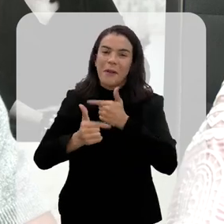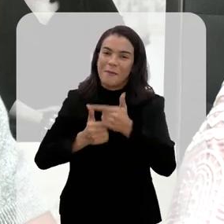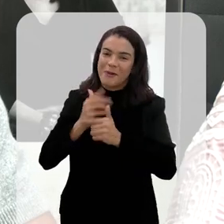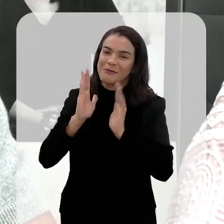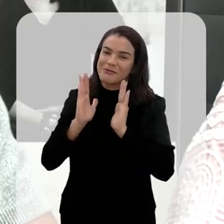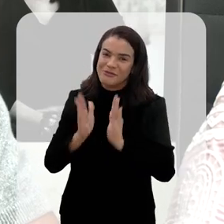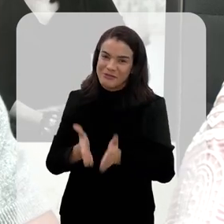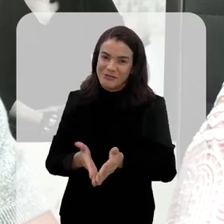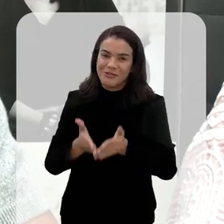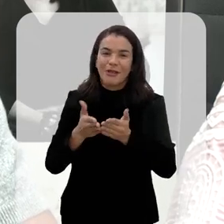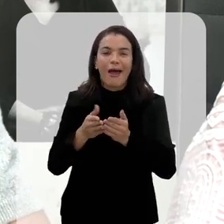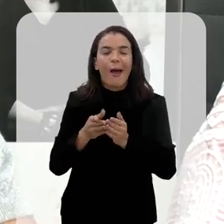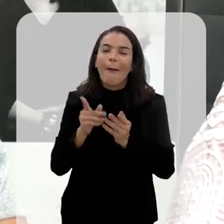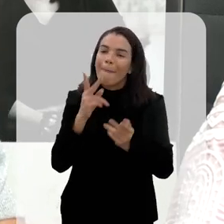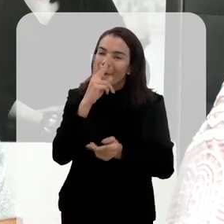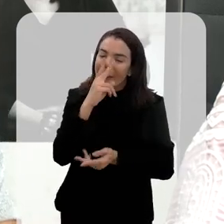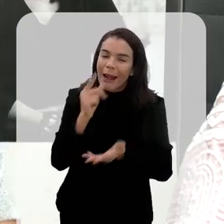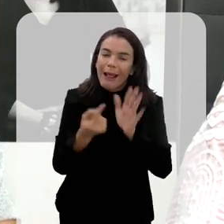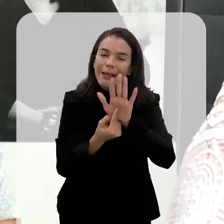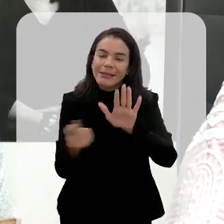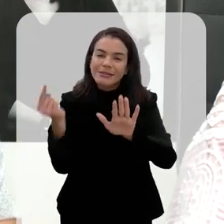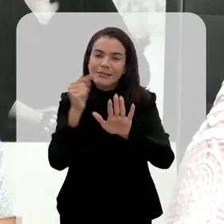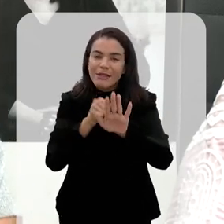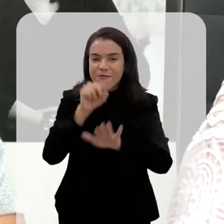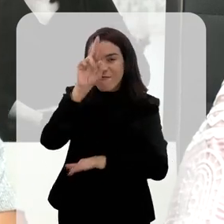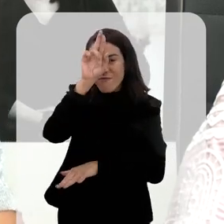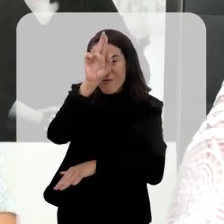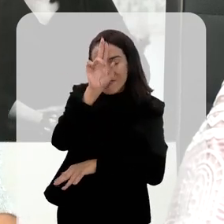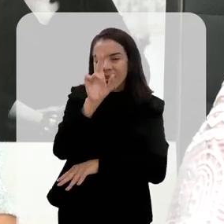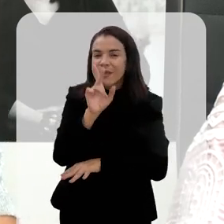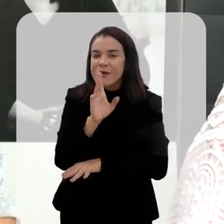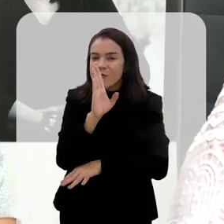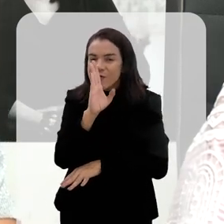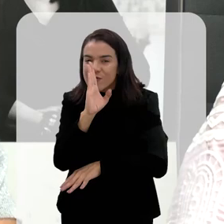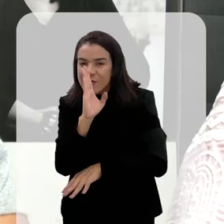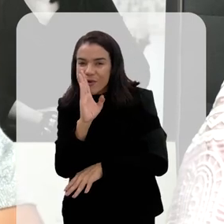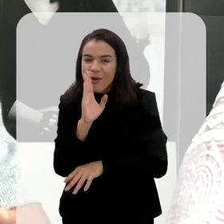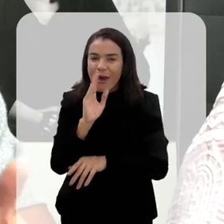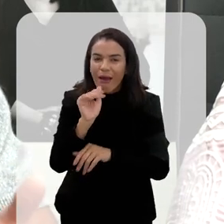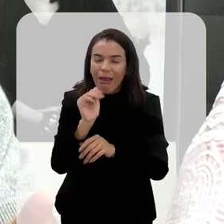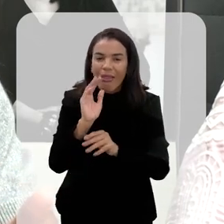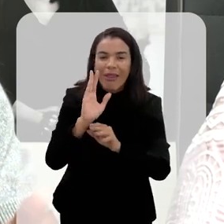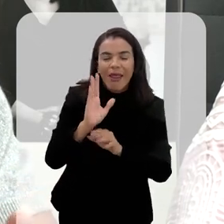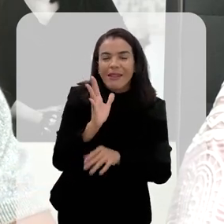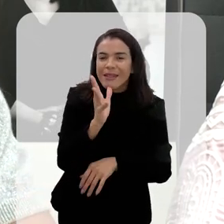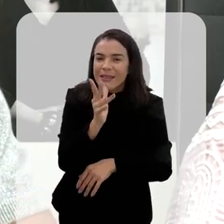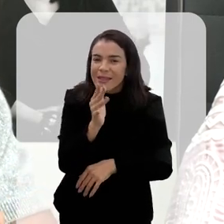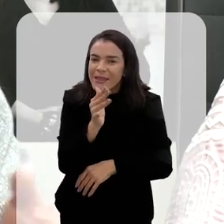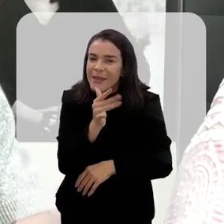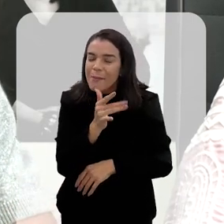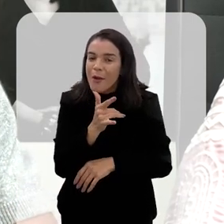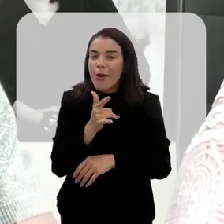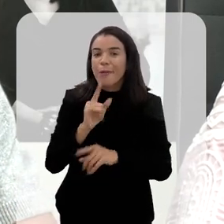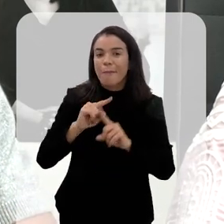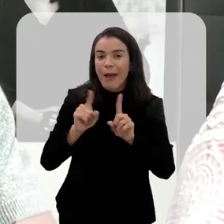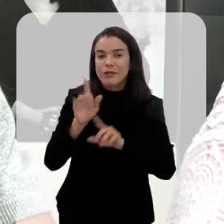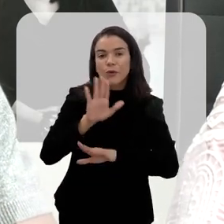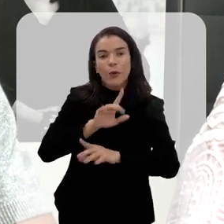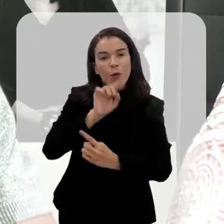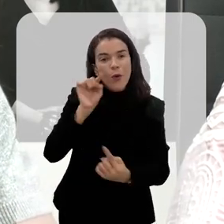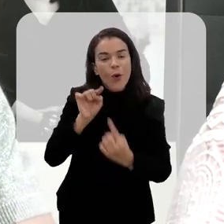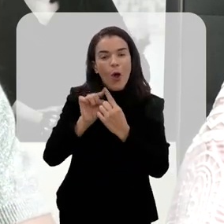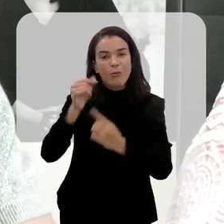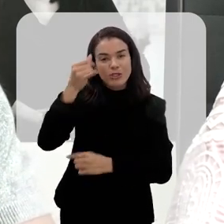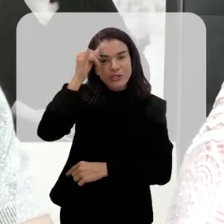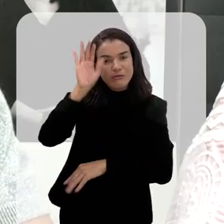esse trabalho já é feito. É um trabalho de formiguinha, né? É um trabalho silencioso, porque é um trabalho preventivo,